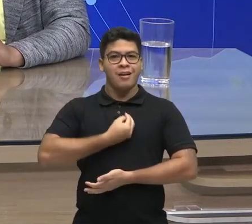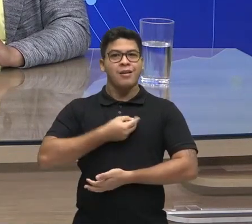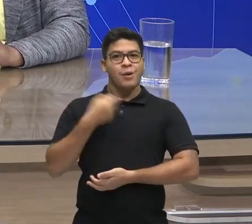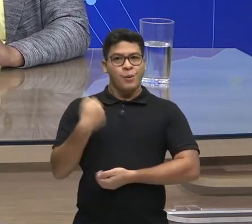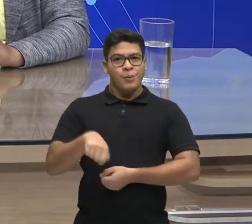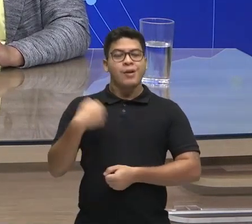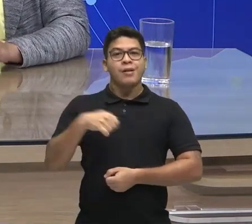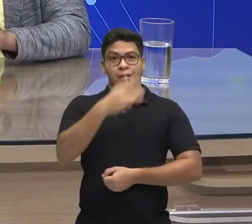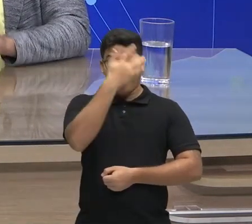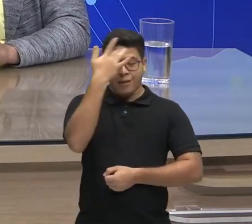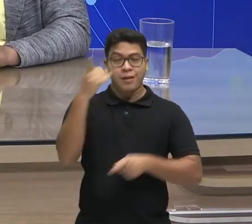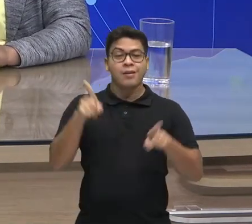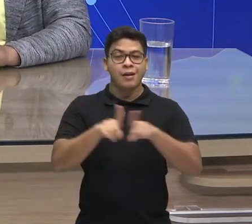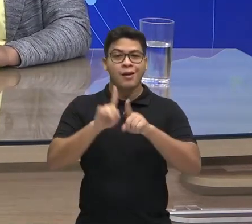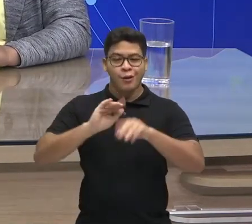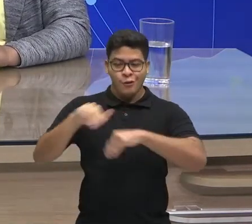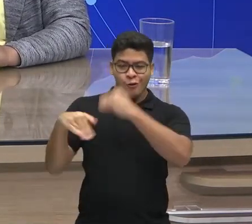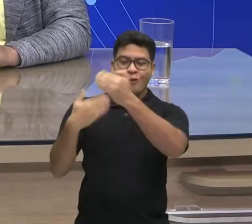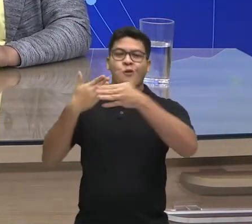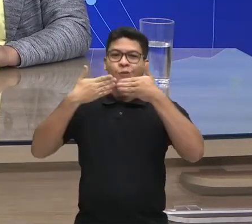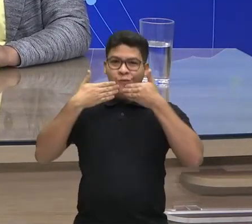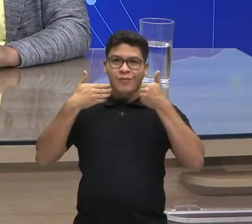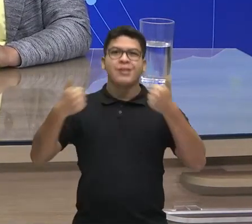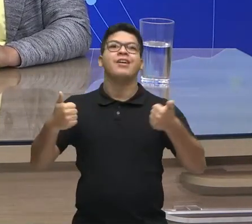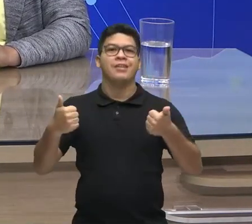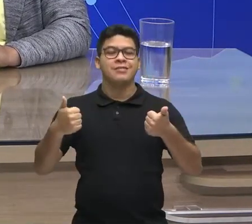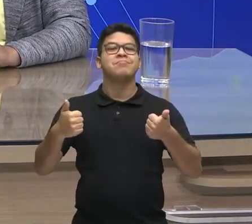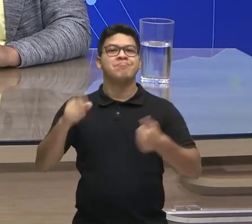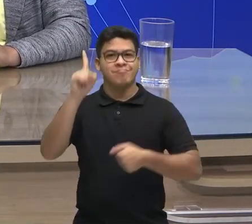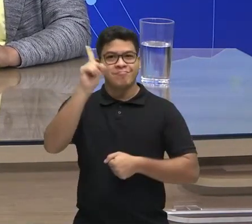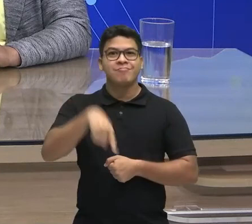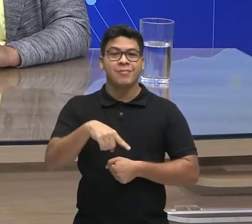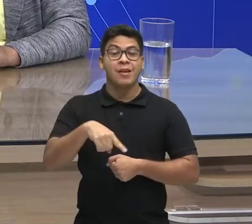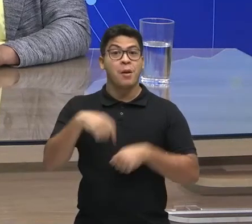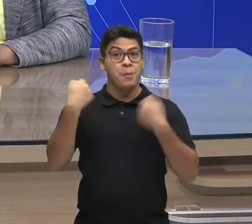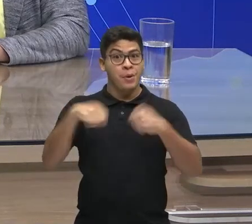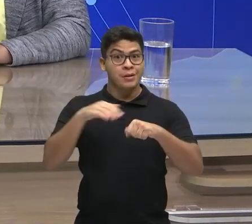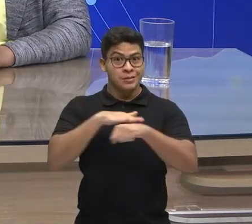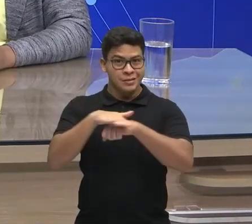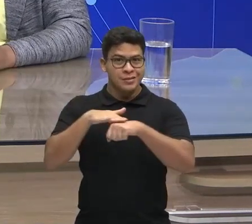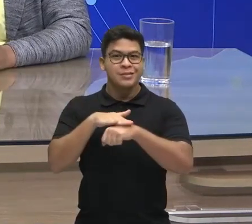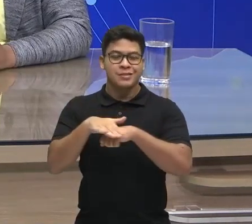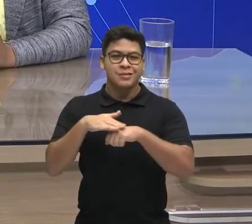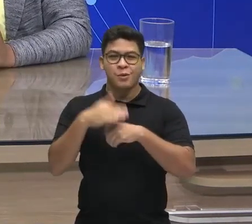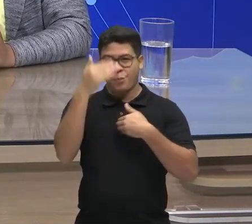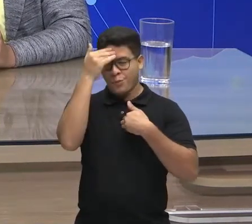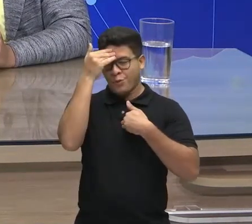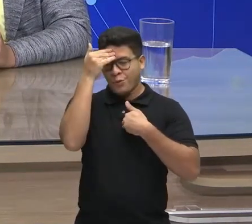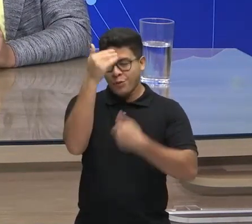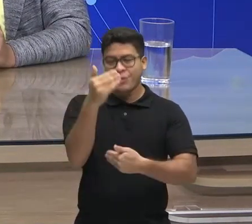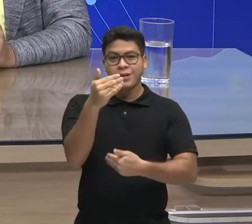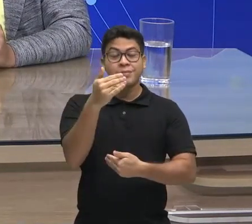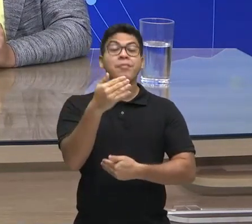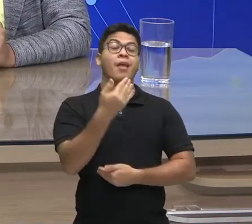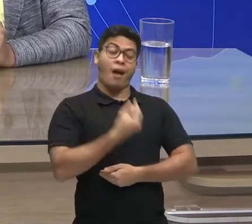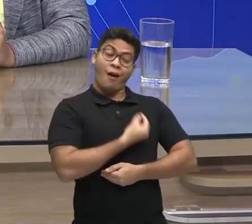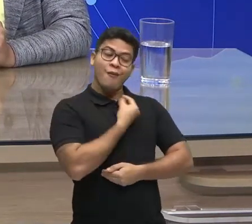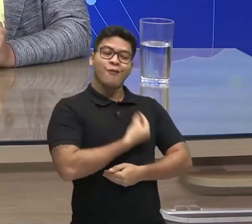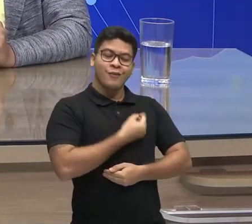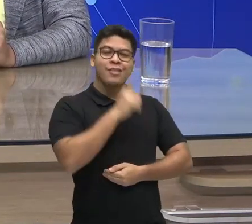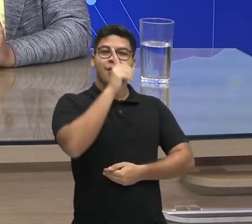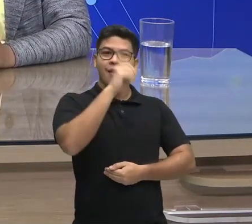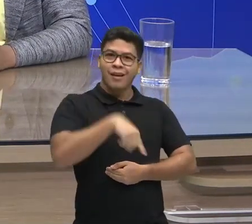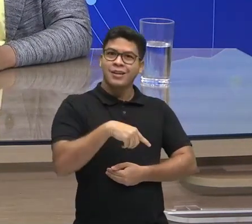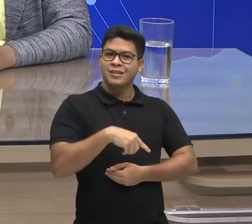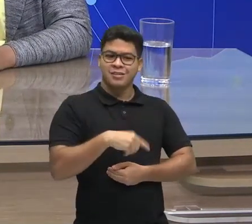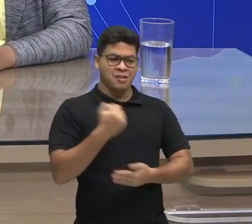muita coisa para melhorar. E vai melhorar. É importante falar. E vai melhorar. Exatamente. Muito obrigado. A vida é para ser vivida e não é para